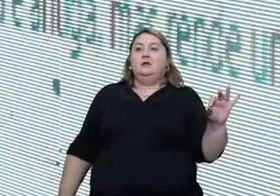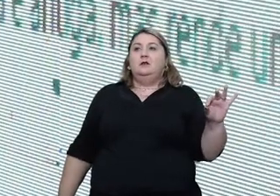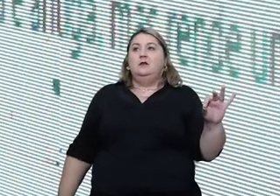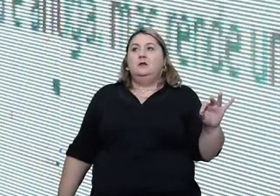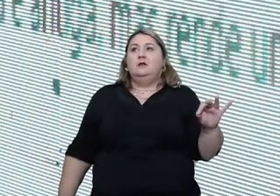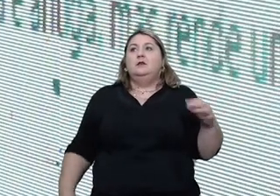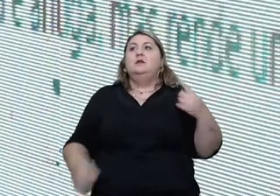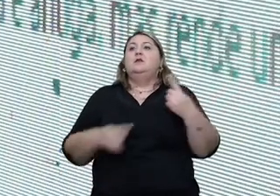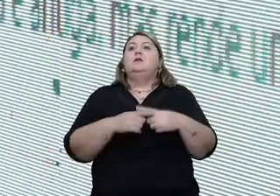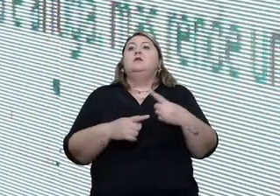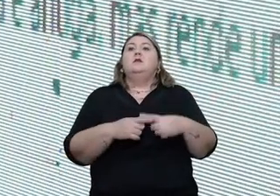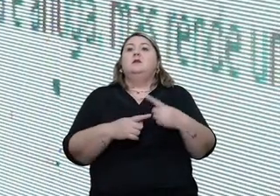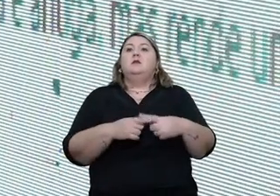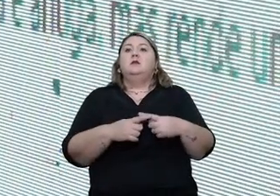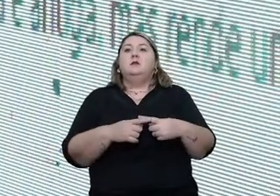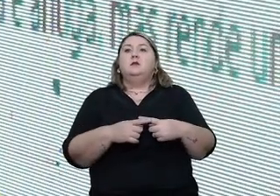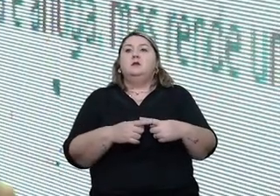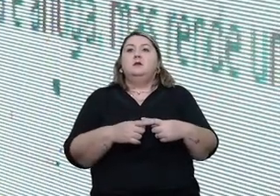Voltou porque é